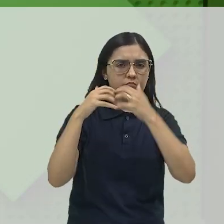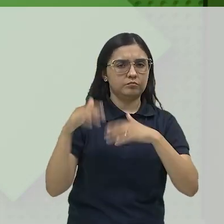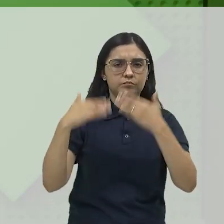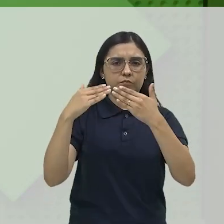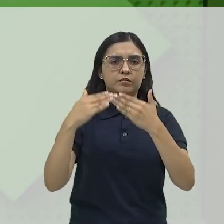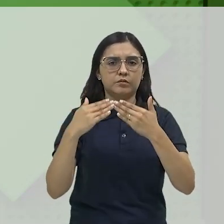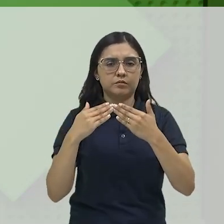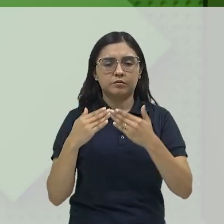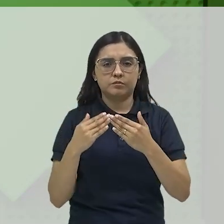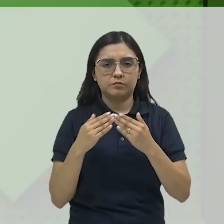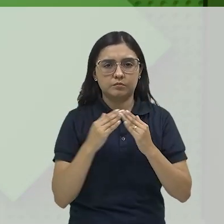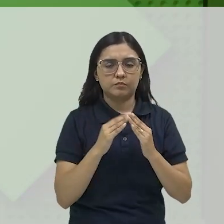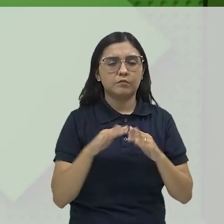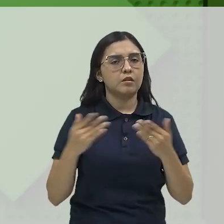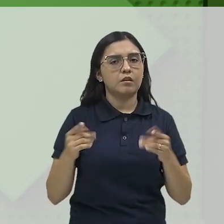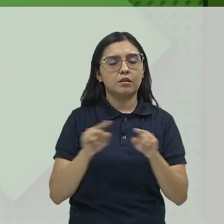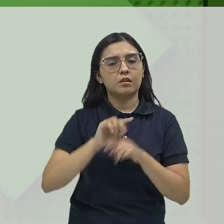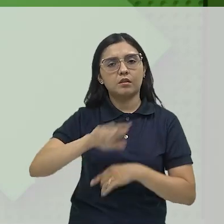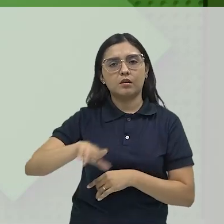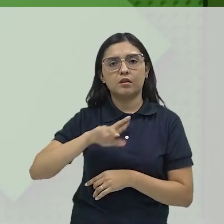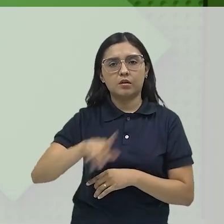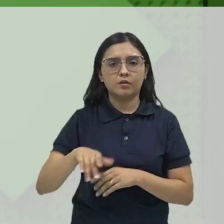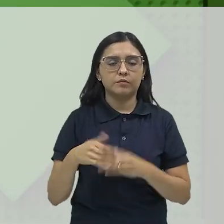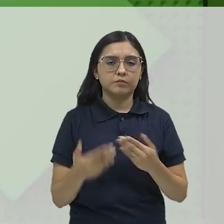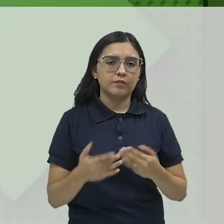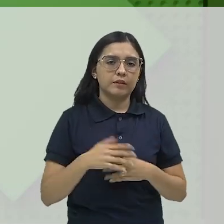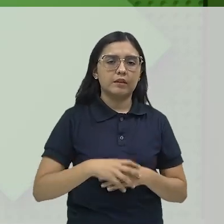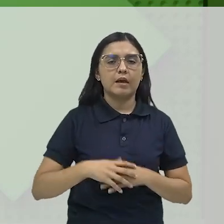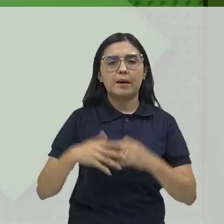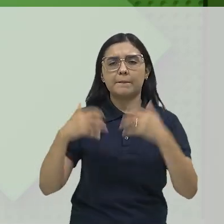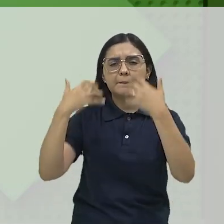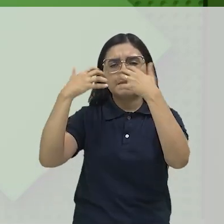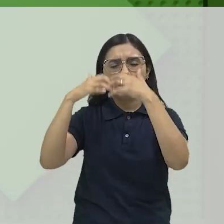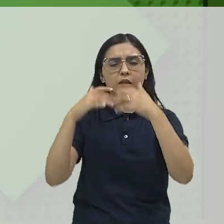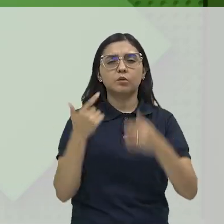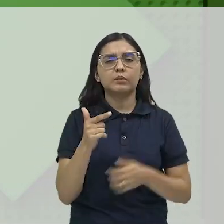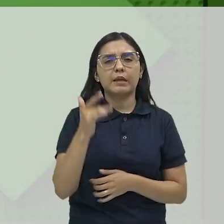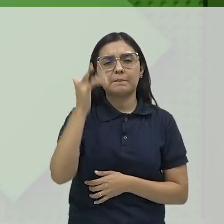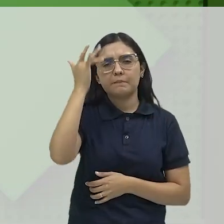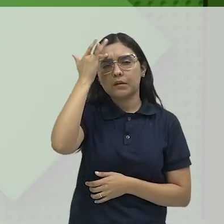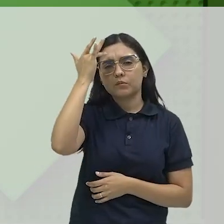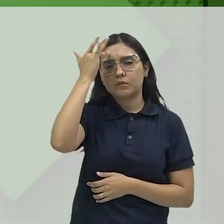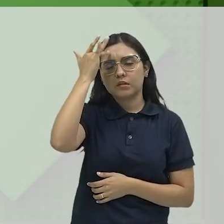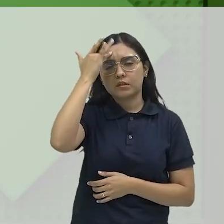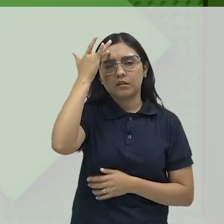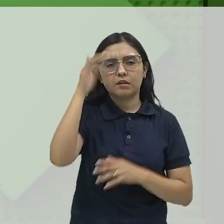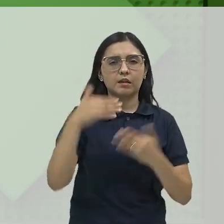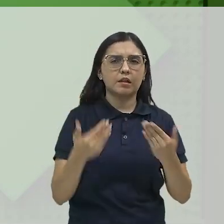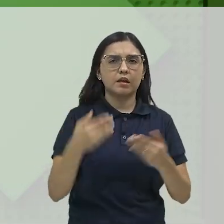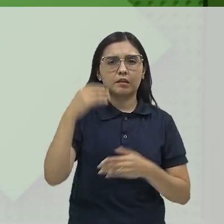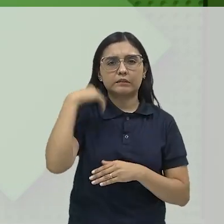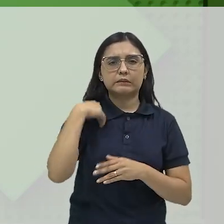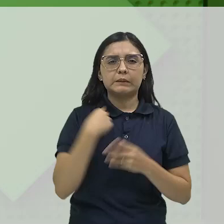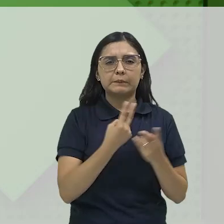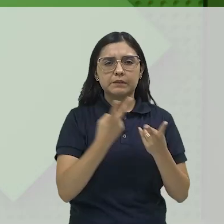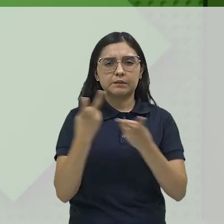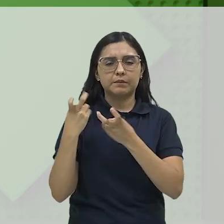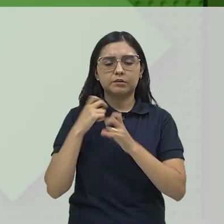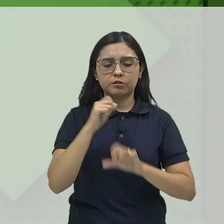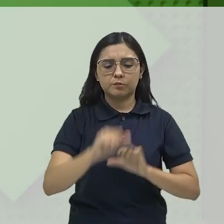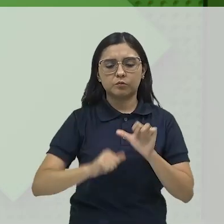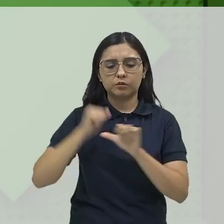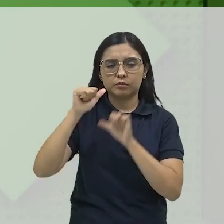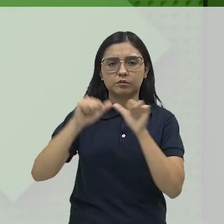vezes ainda vai estar com aquela mentalidade infantil, ainda está assimilando todas essas mudanças que estão acontecendo